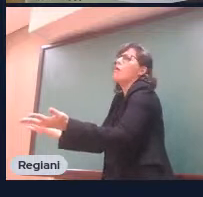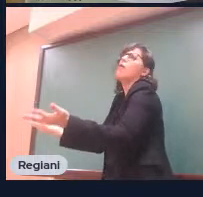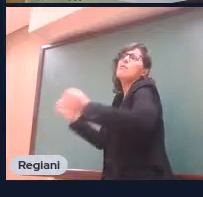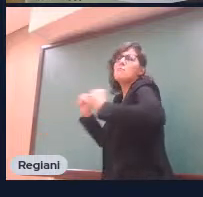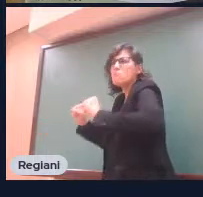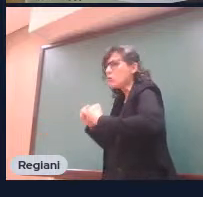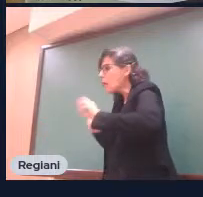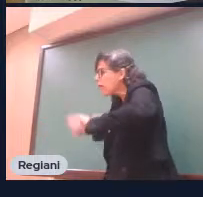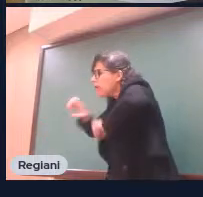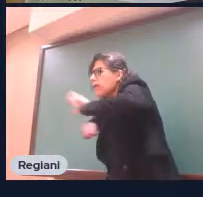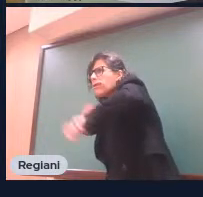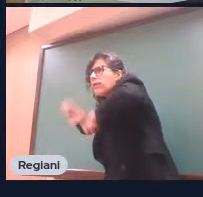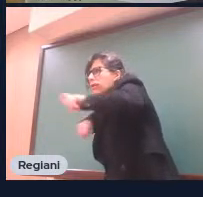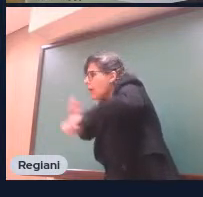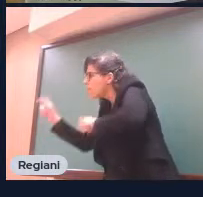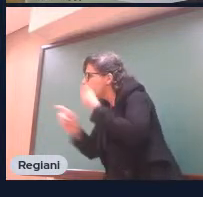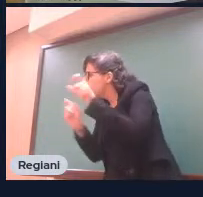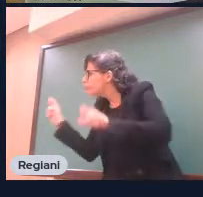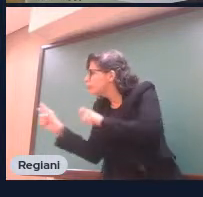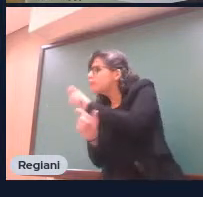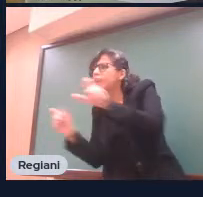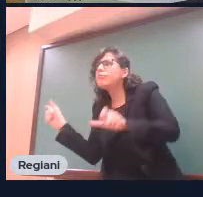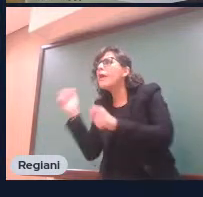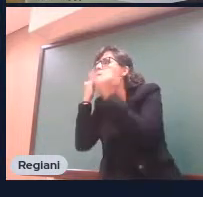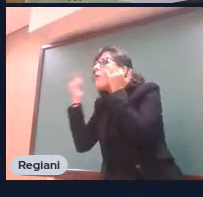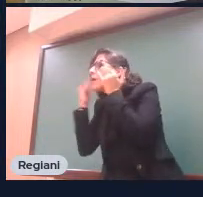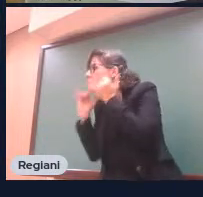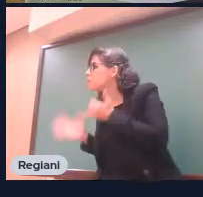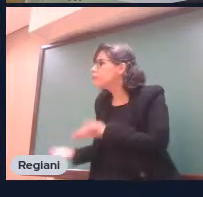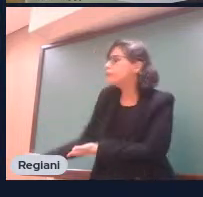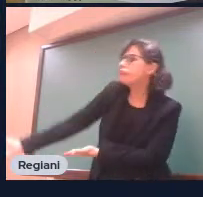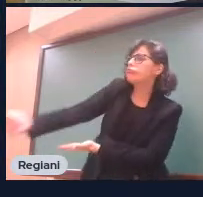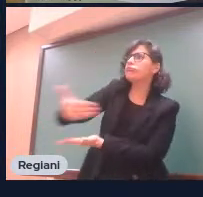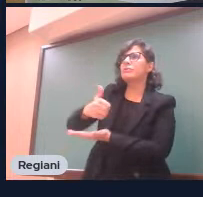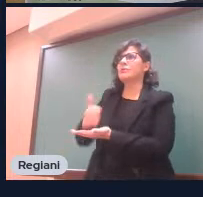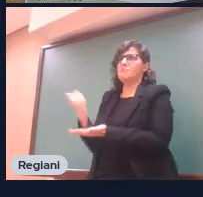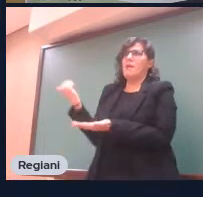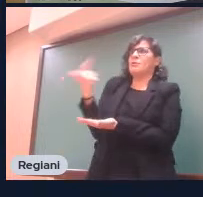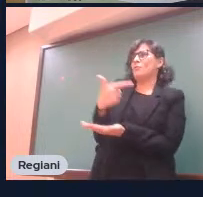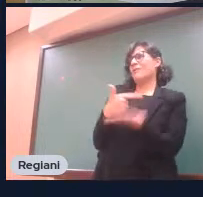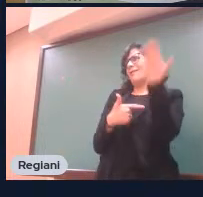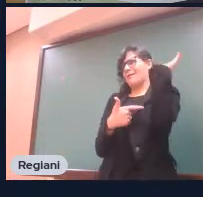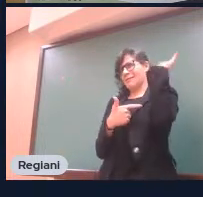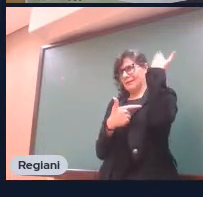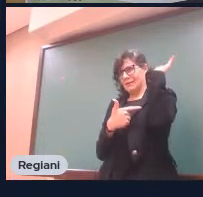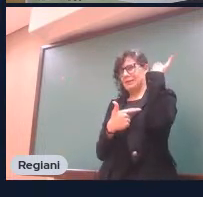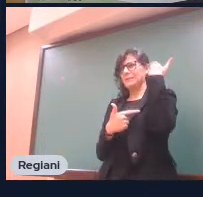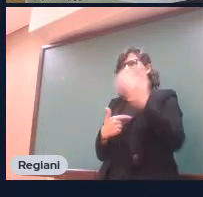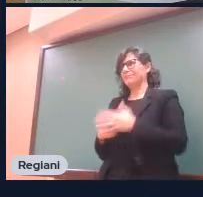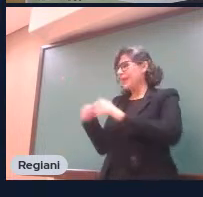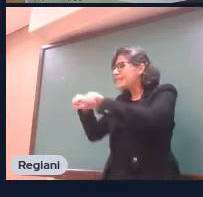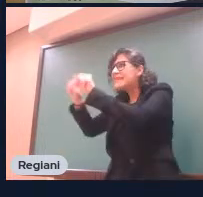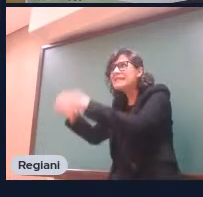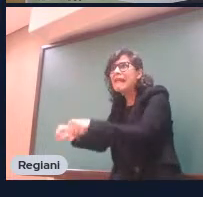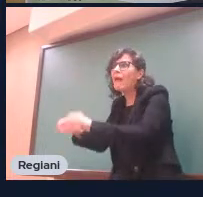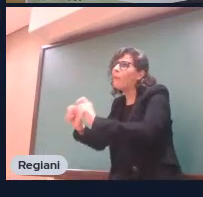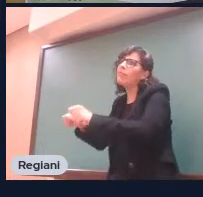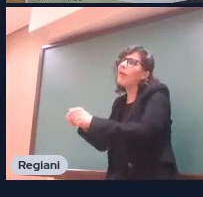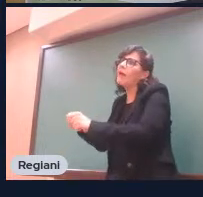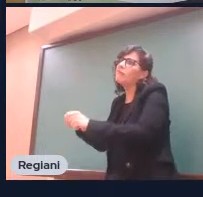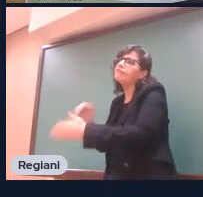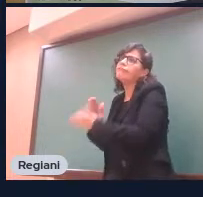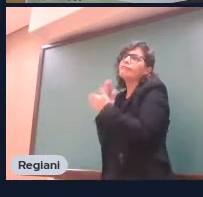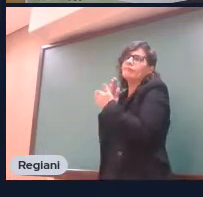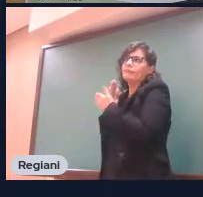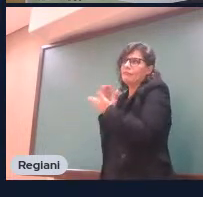extração de várias informações. Um sistema que permite a extração de várias